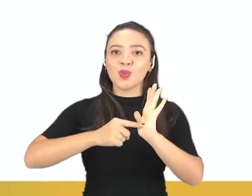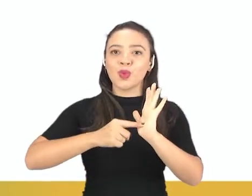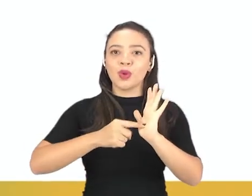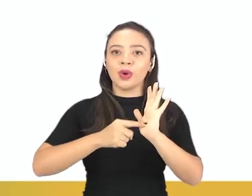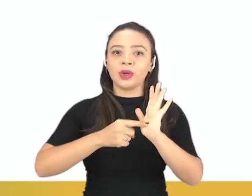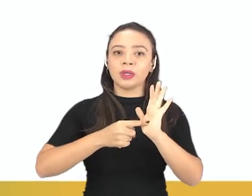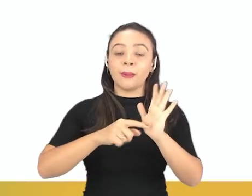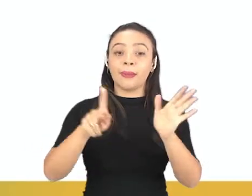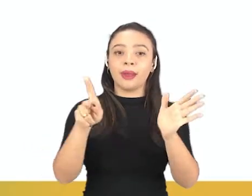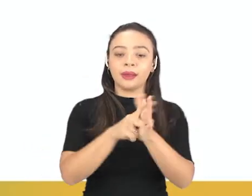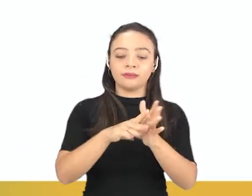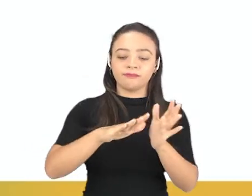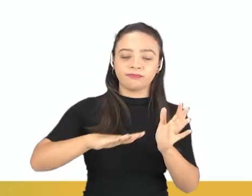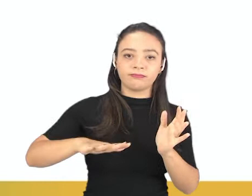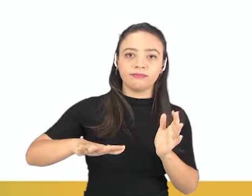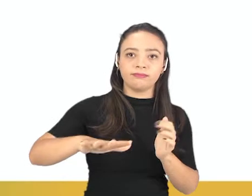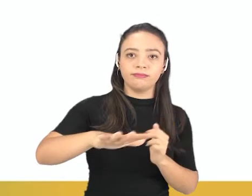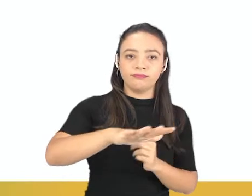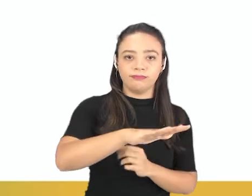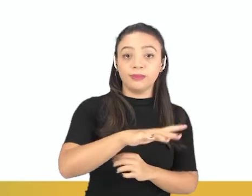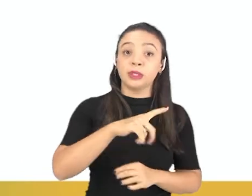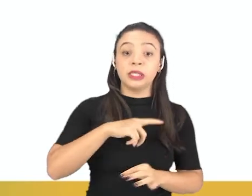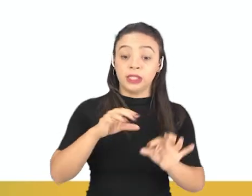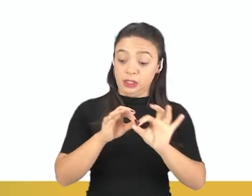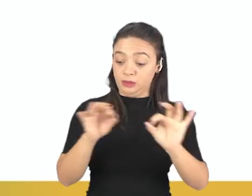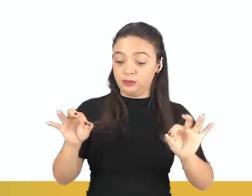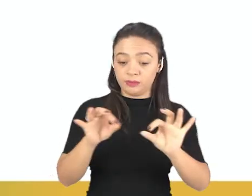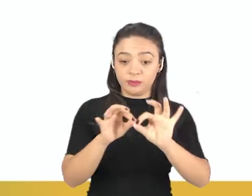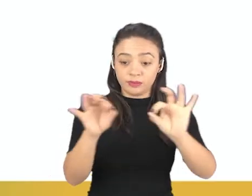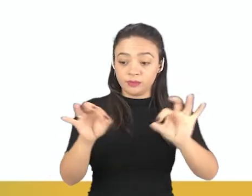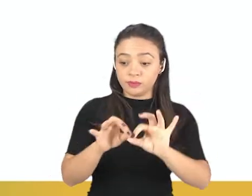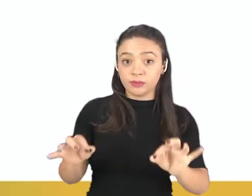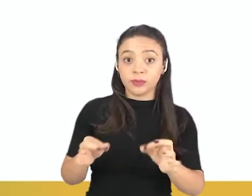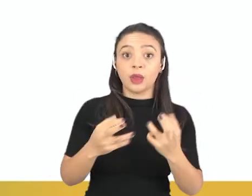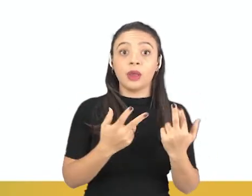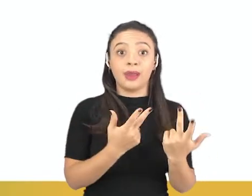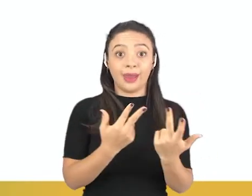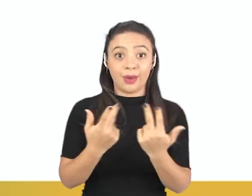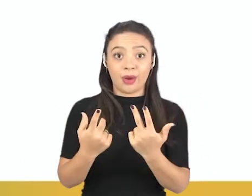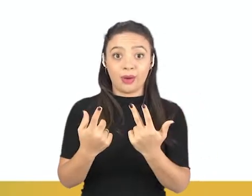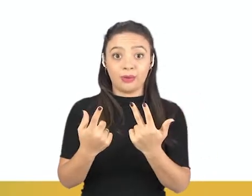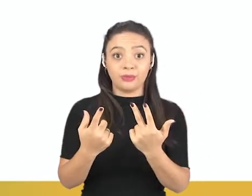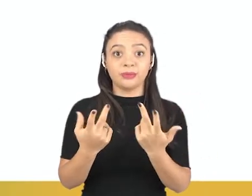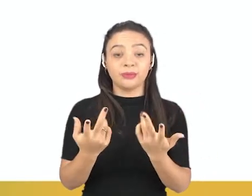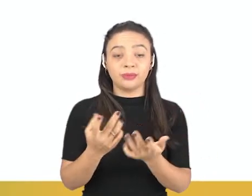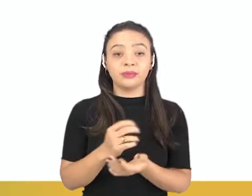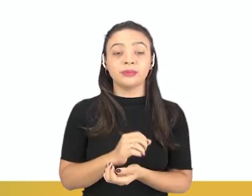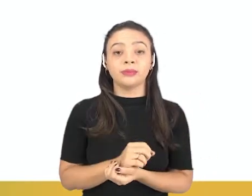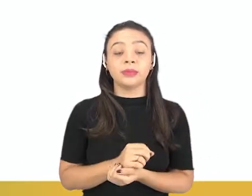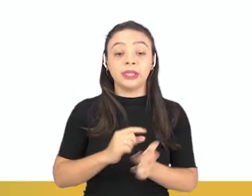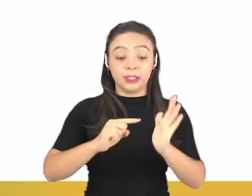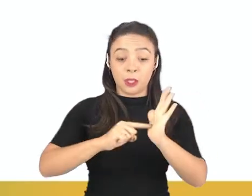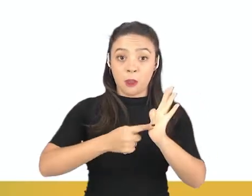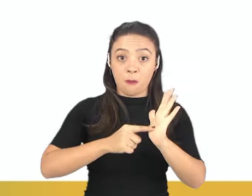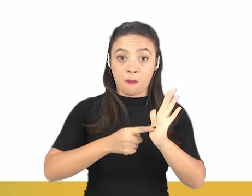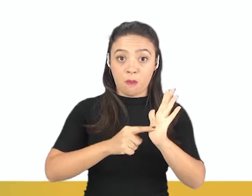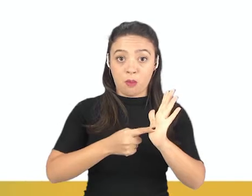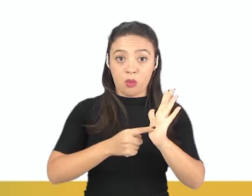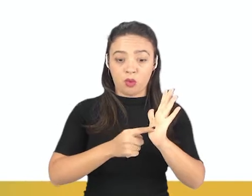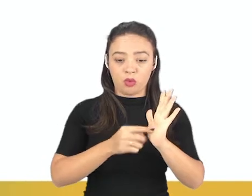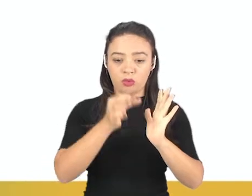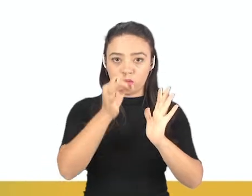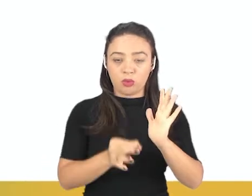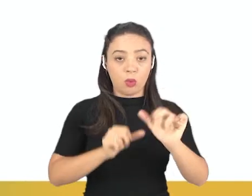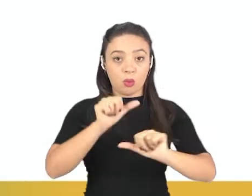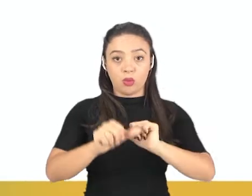no mesmo plano né que estão a mesma distância de um ponto fixo esse Ponto Central esse ponto